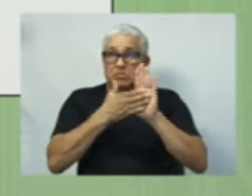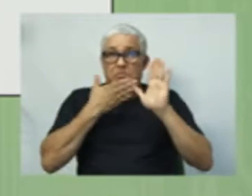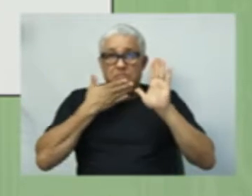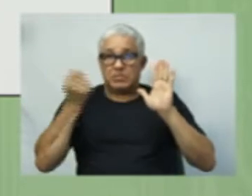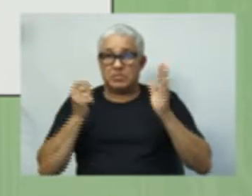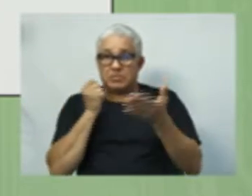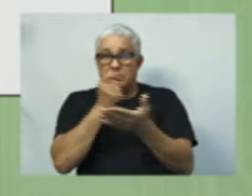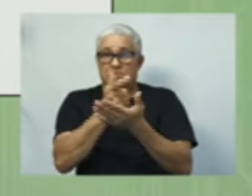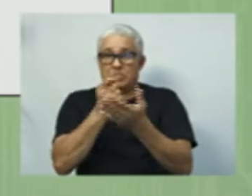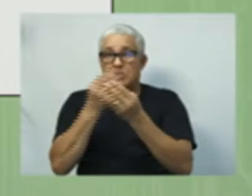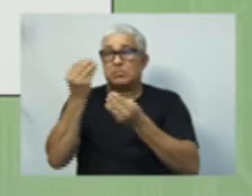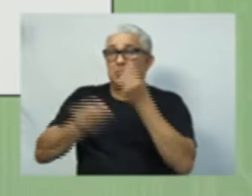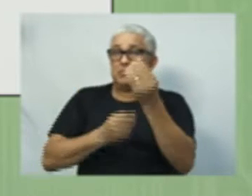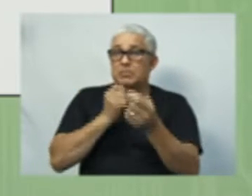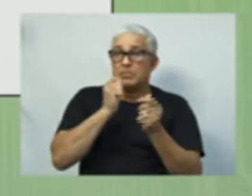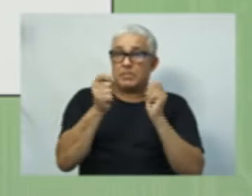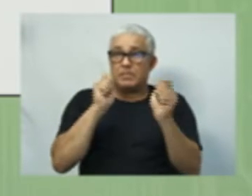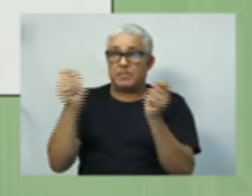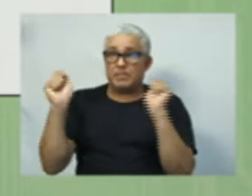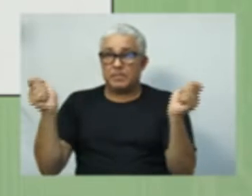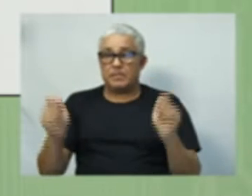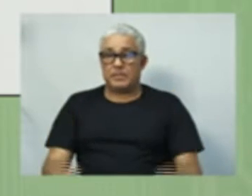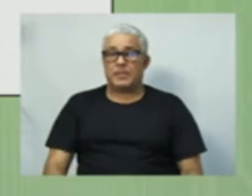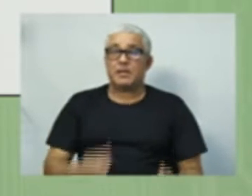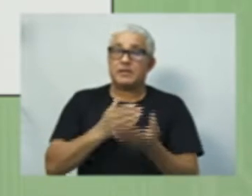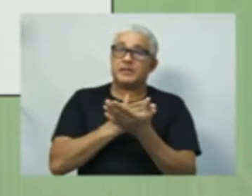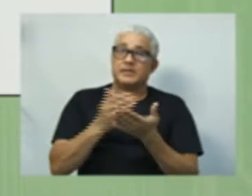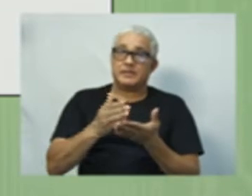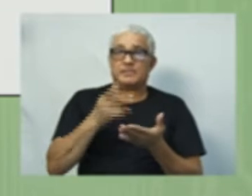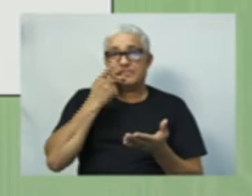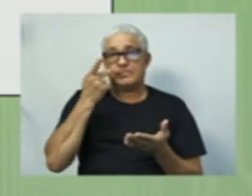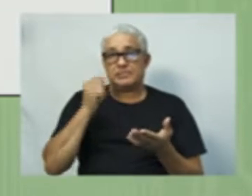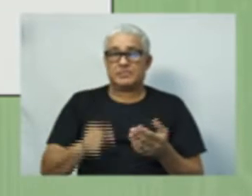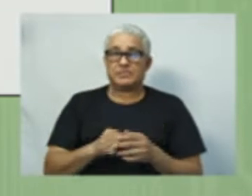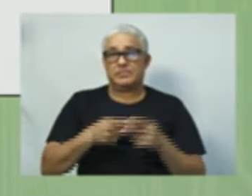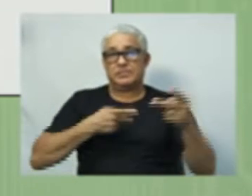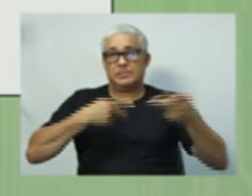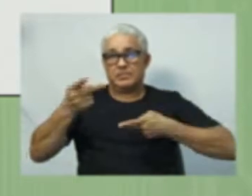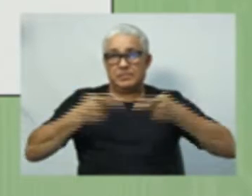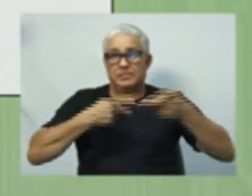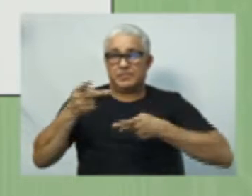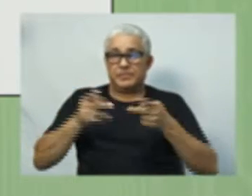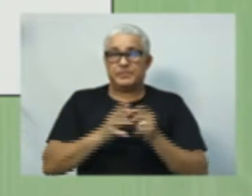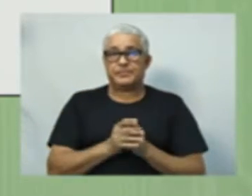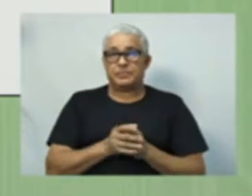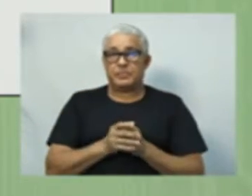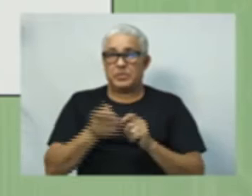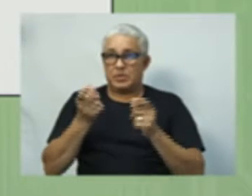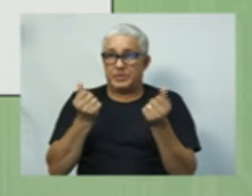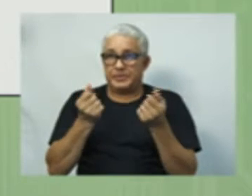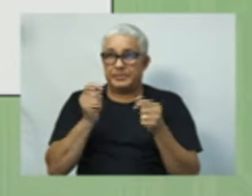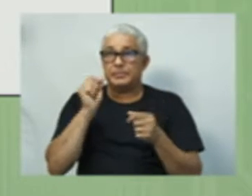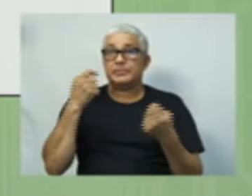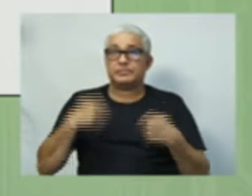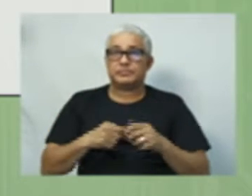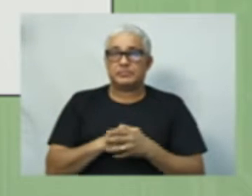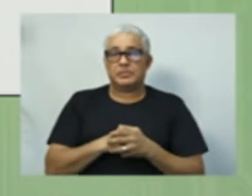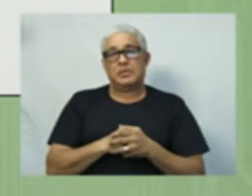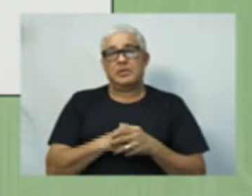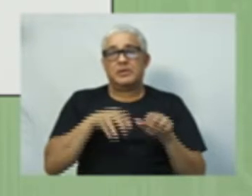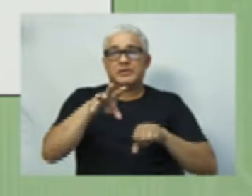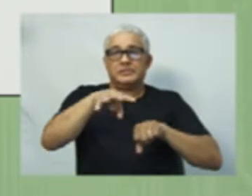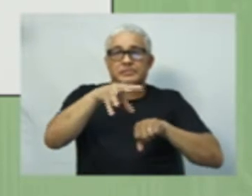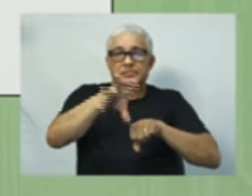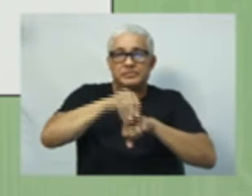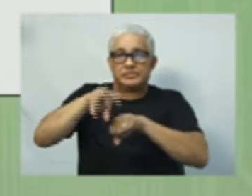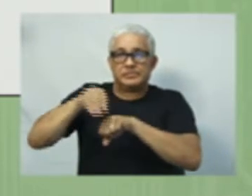pagamento desses tributos, né? Mas para a gente iniciar, falarmos sobre planejamento tributário, faz necessário o quê? Conhecermos